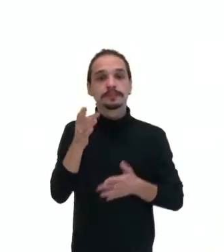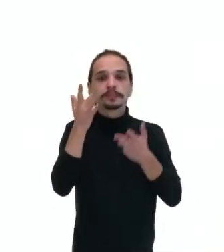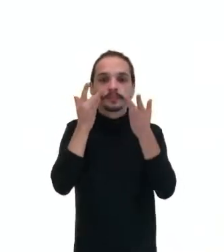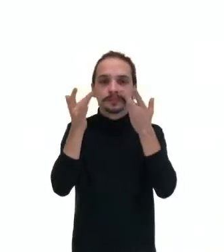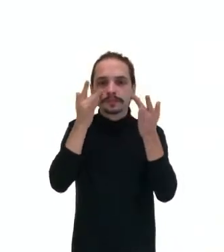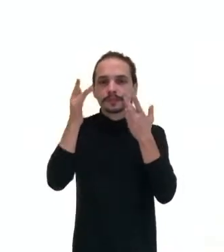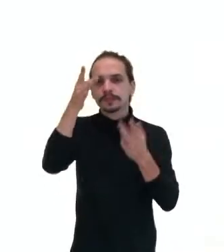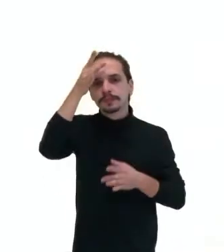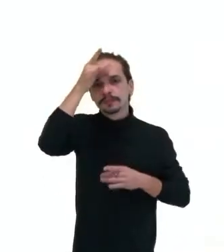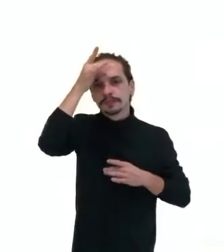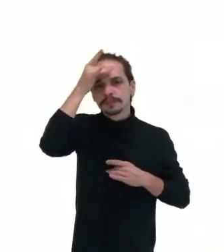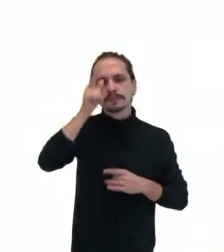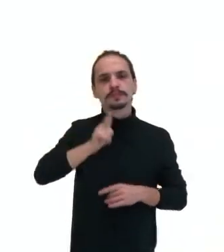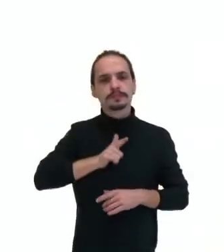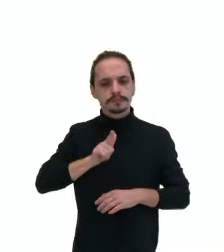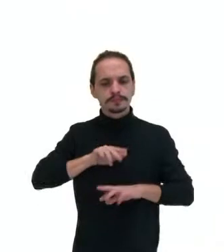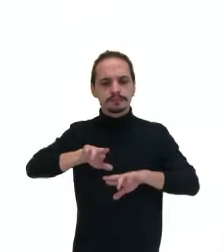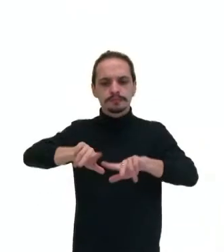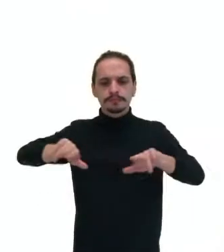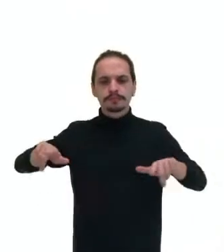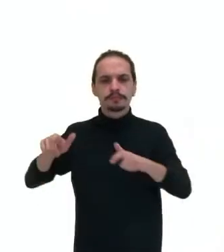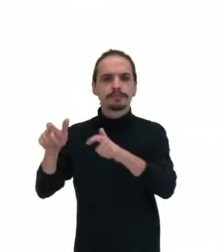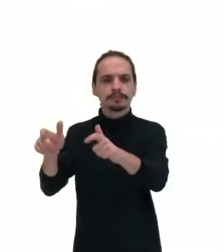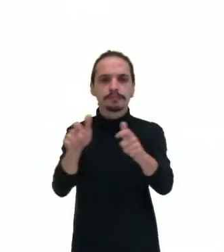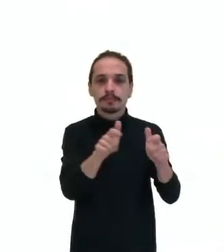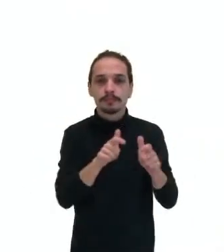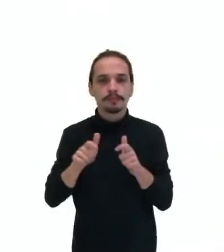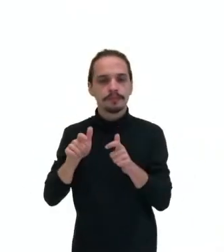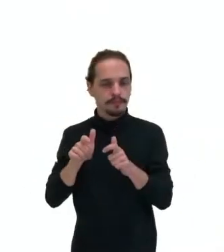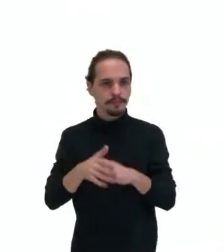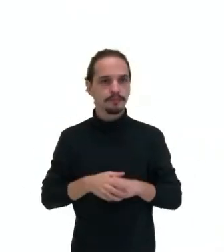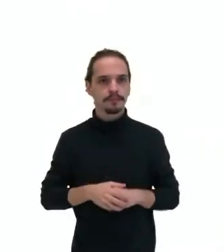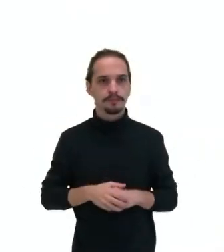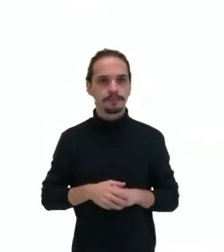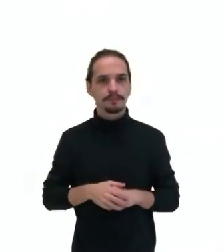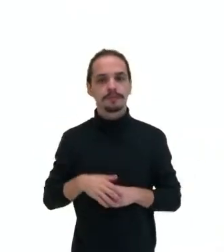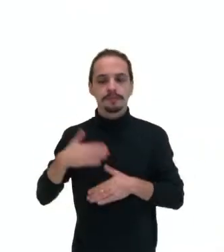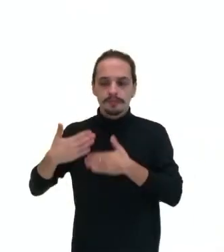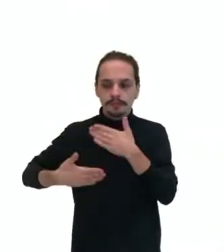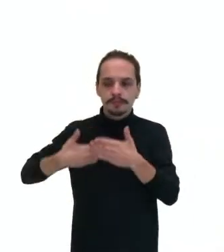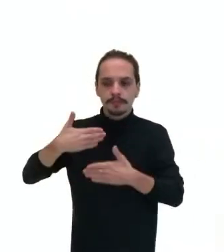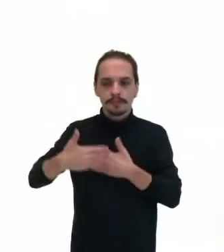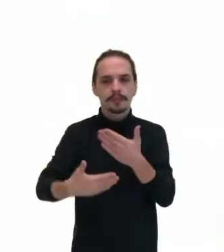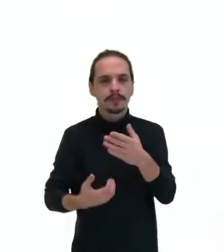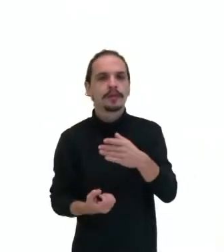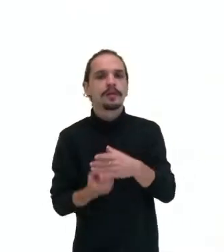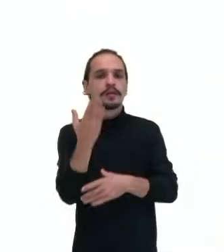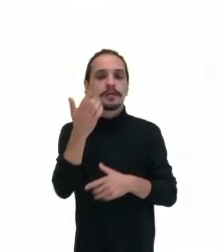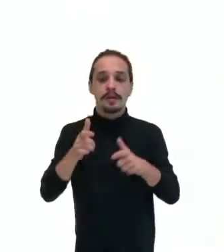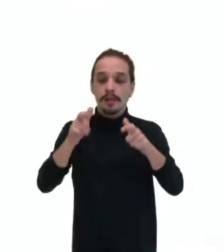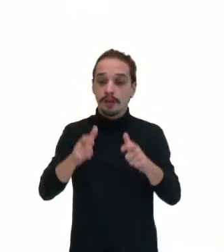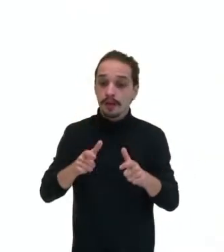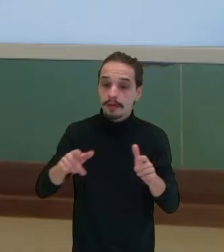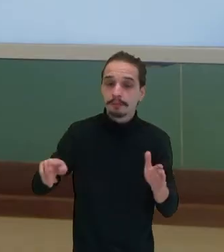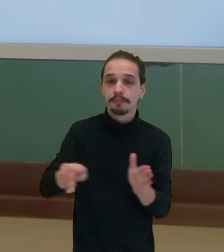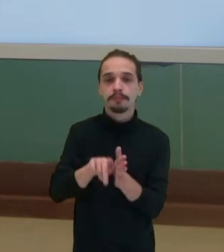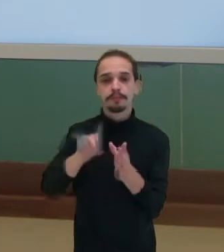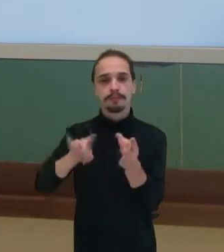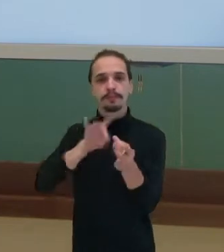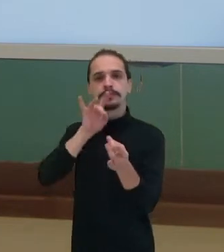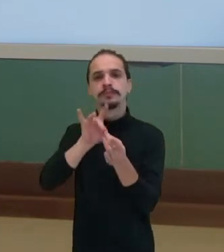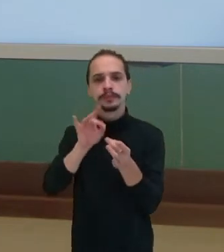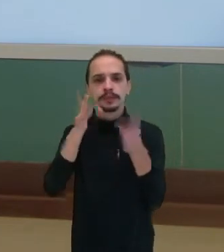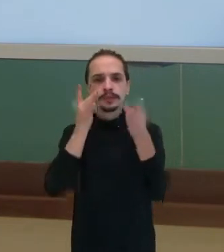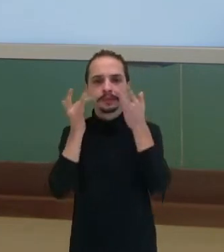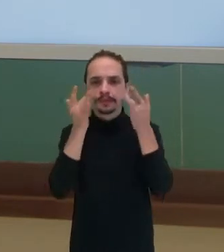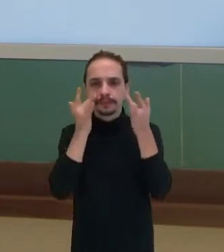diferentes espaços, não necessariamente criadas para fazer arte. Com o tempo, foram criados espaços específicos para esse